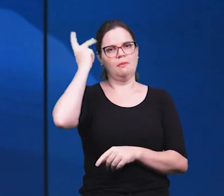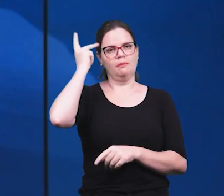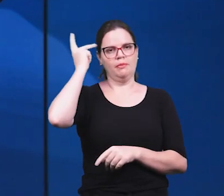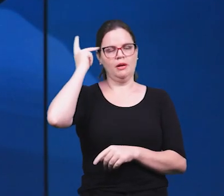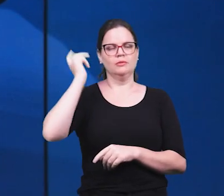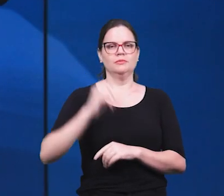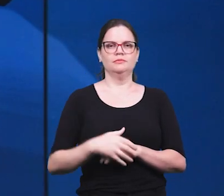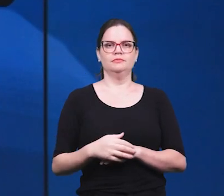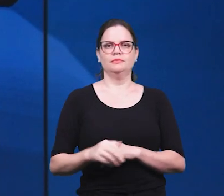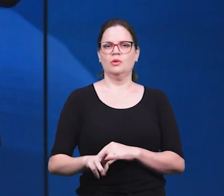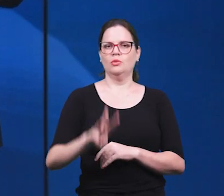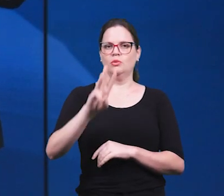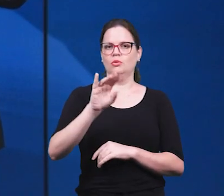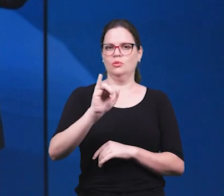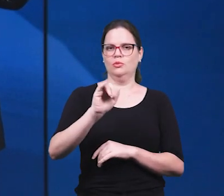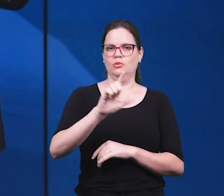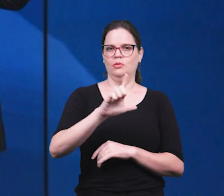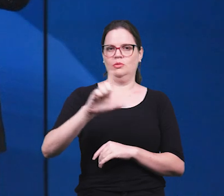ser o William